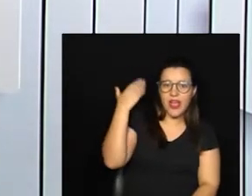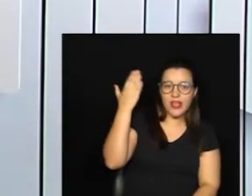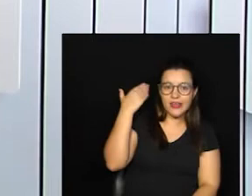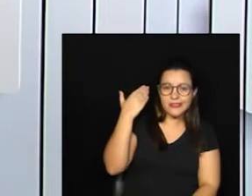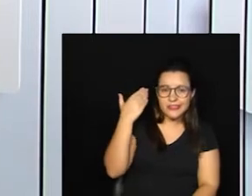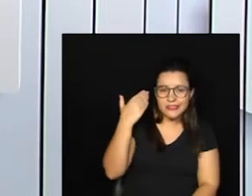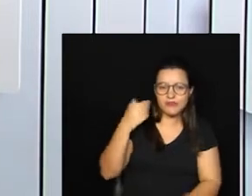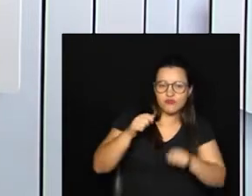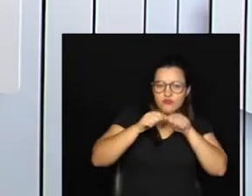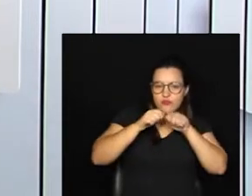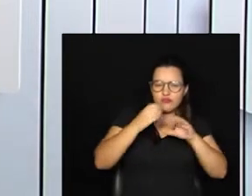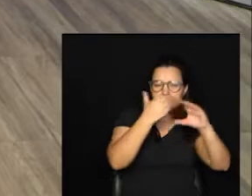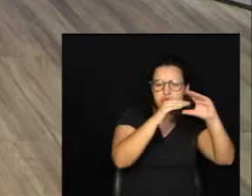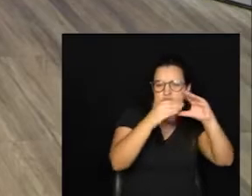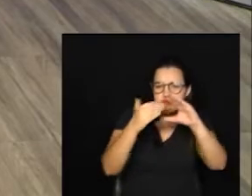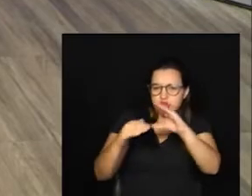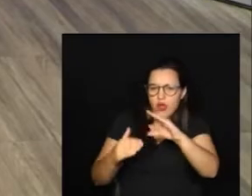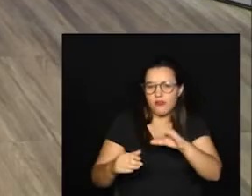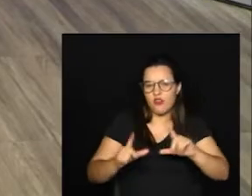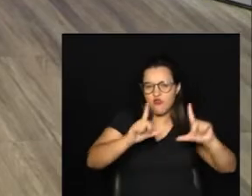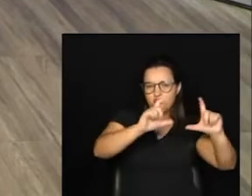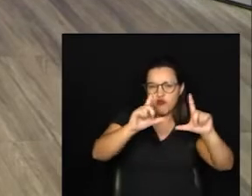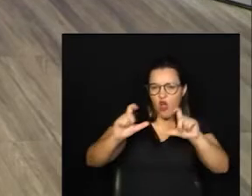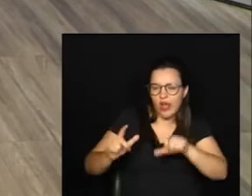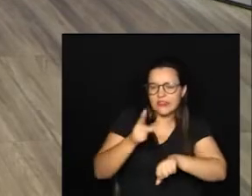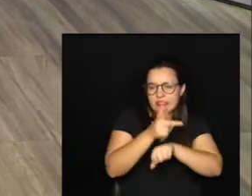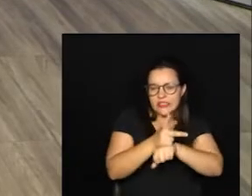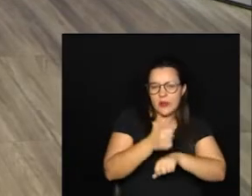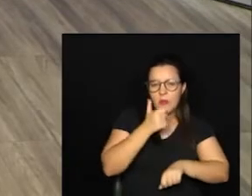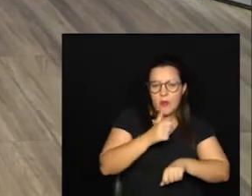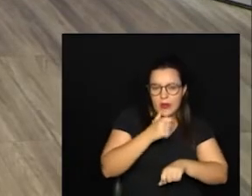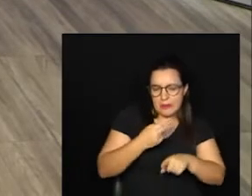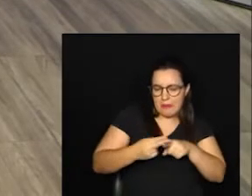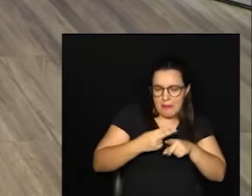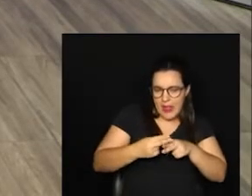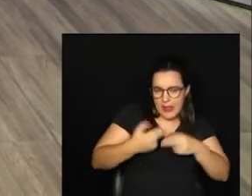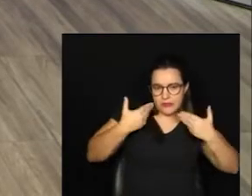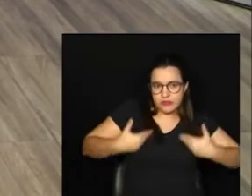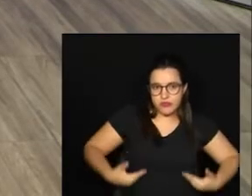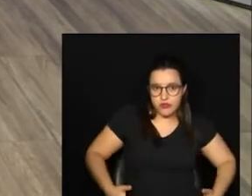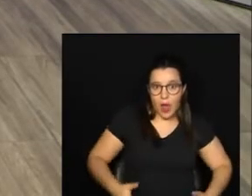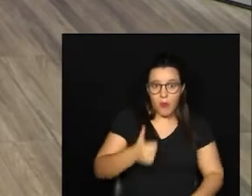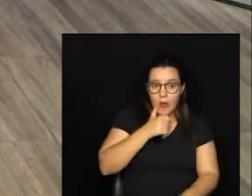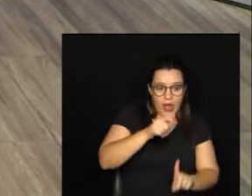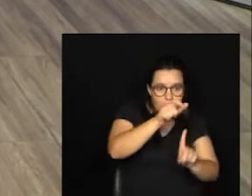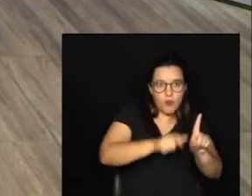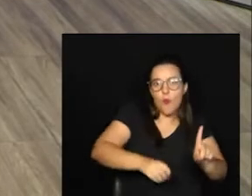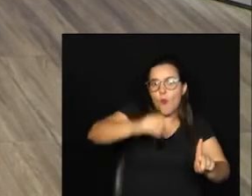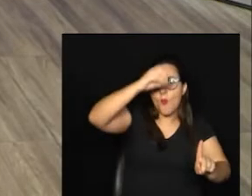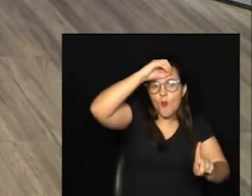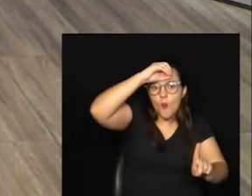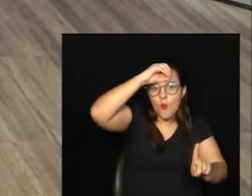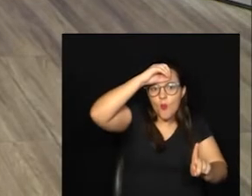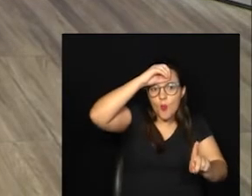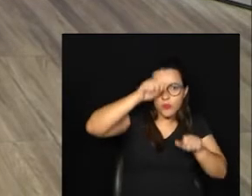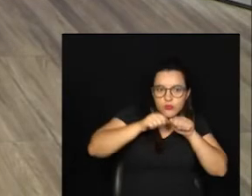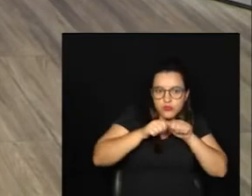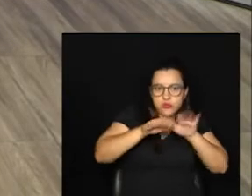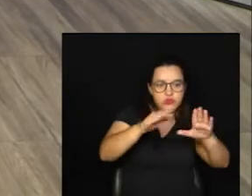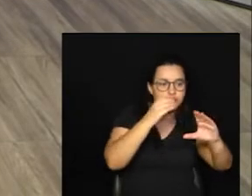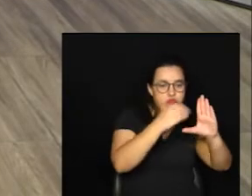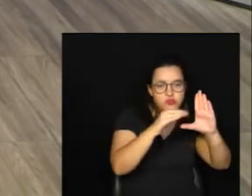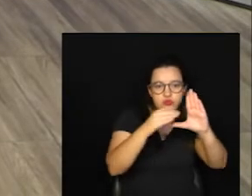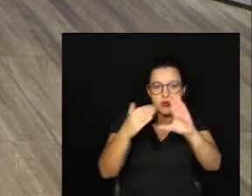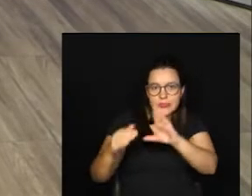de fotos de mulheres nuas pelas redes sociais sem o consentimento da vítima. Este é